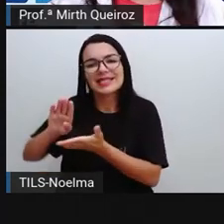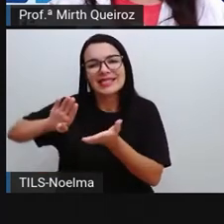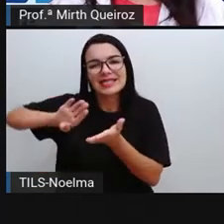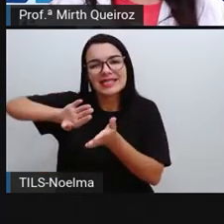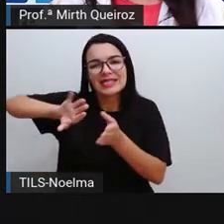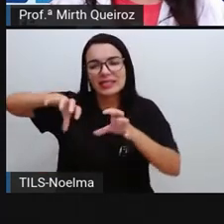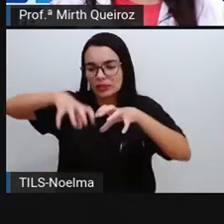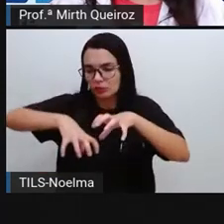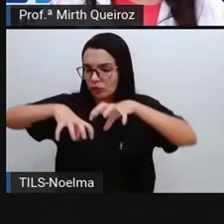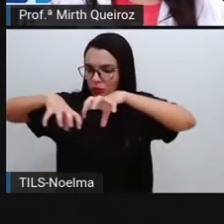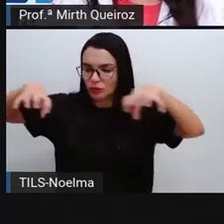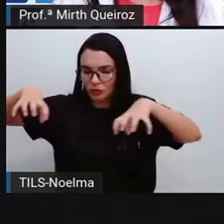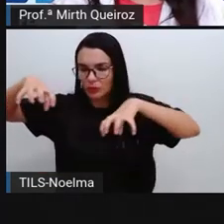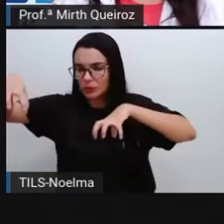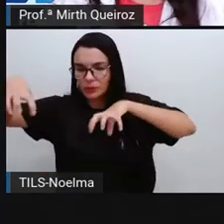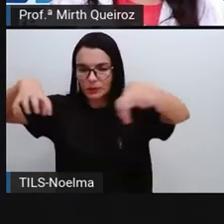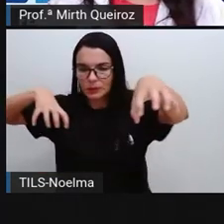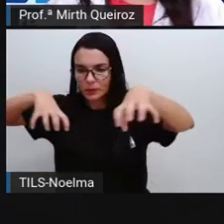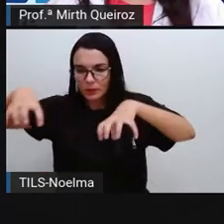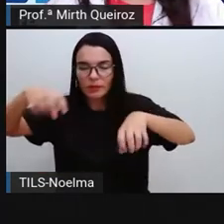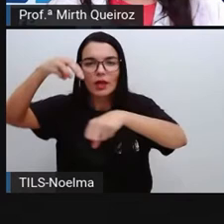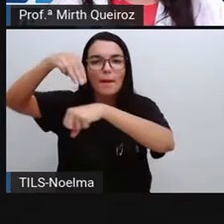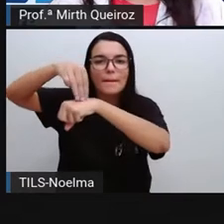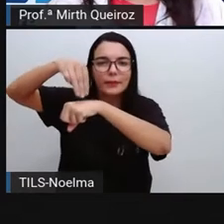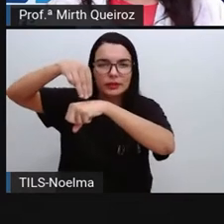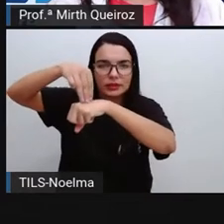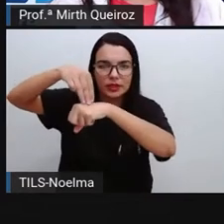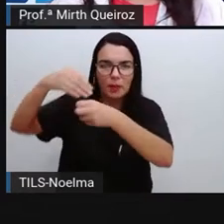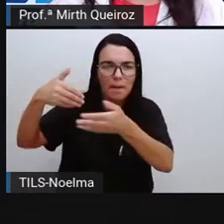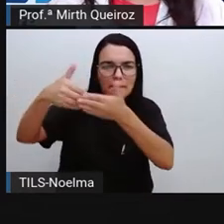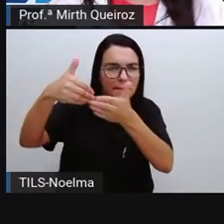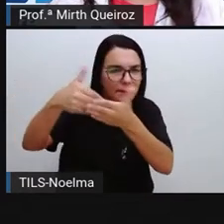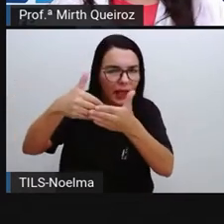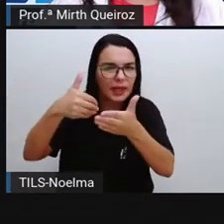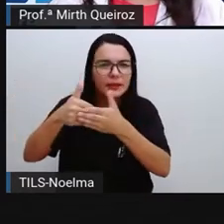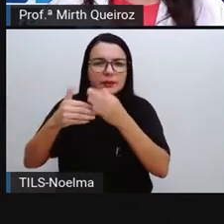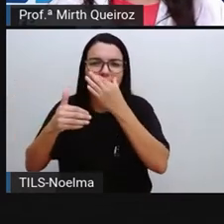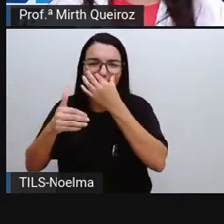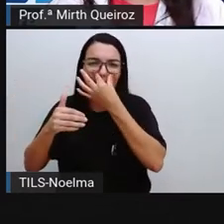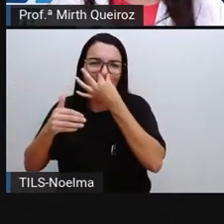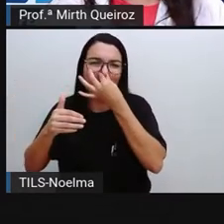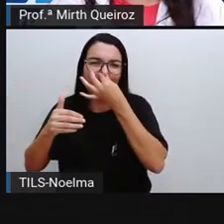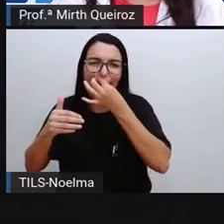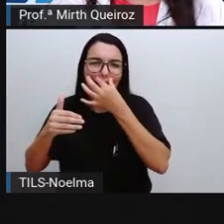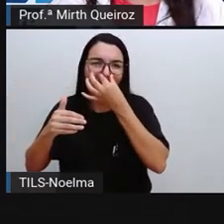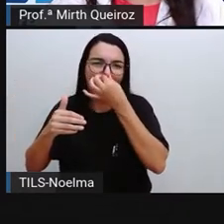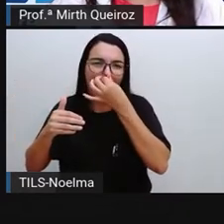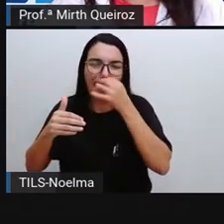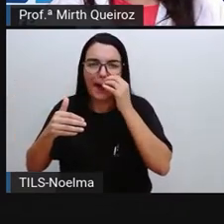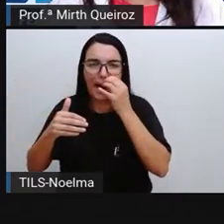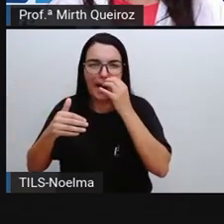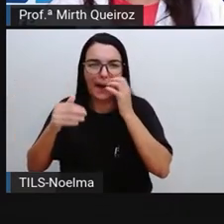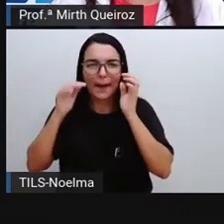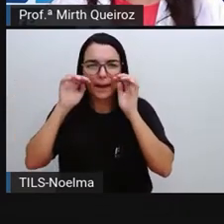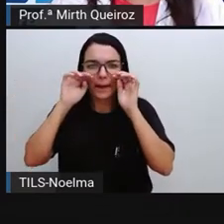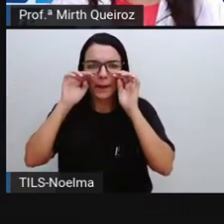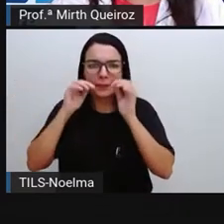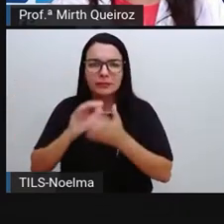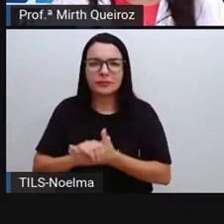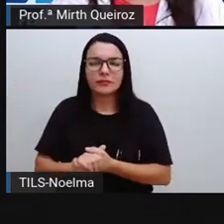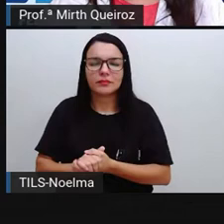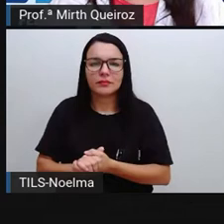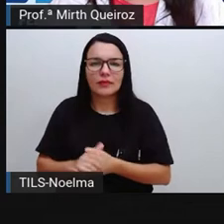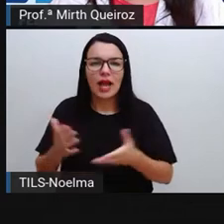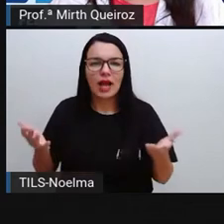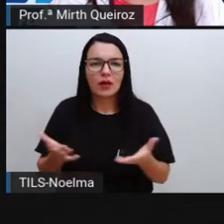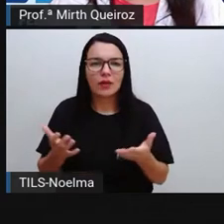sobre municípios, certo? A proximidade entre municípios, a divisão entre municípios, certo? A separação entre esses dois